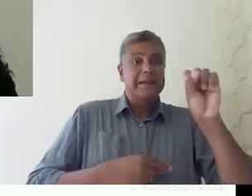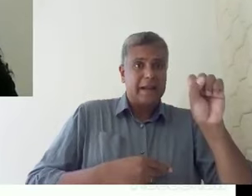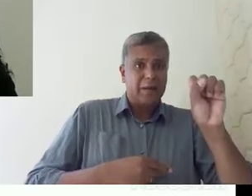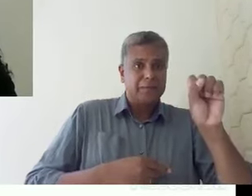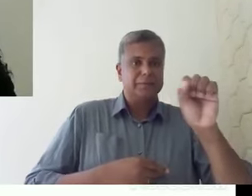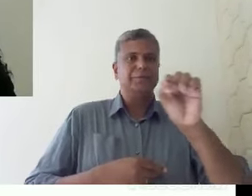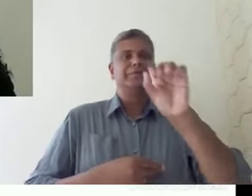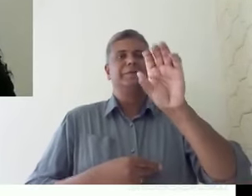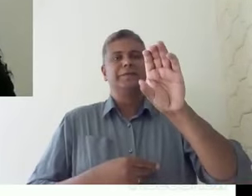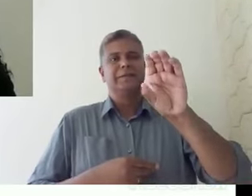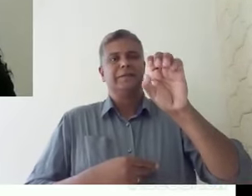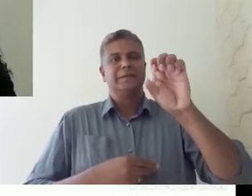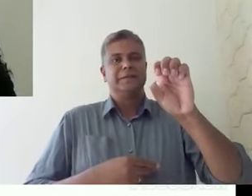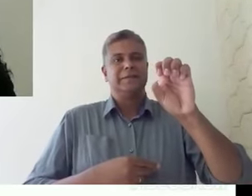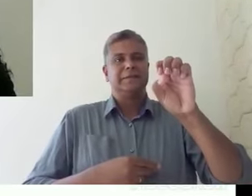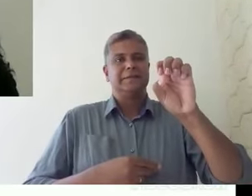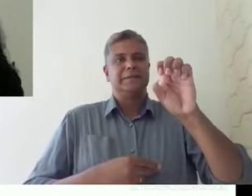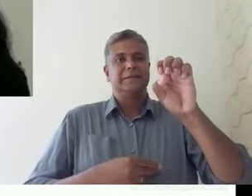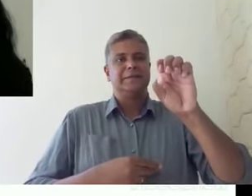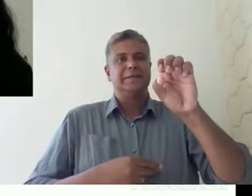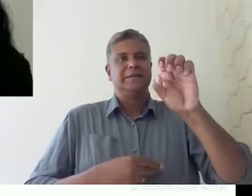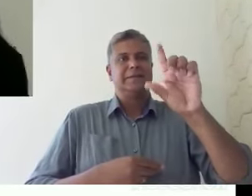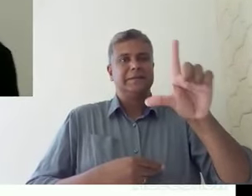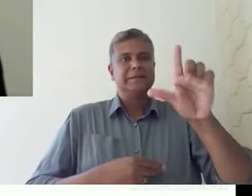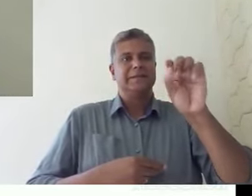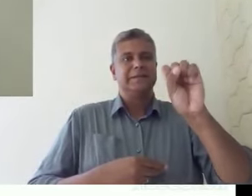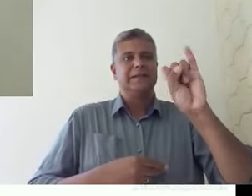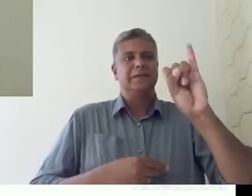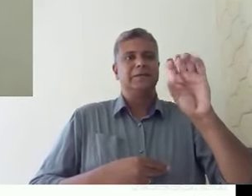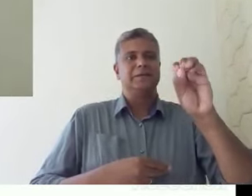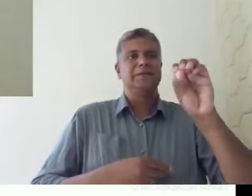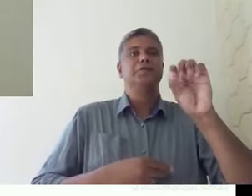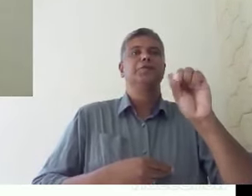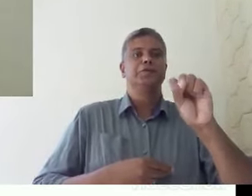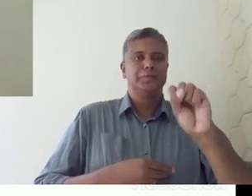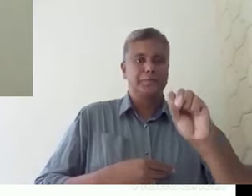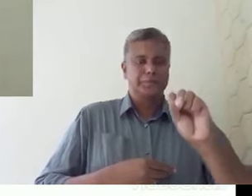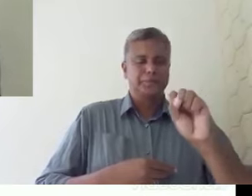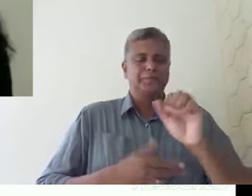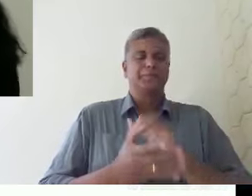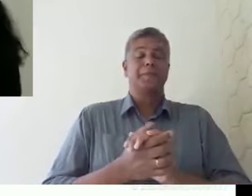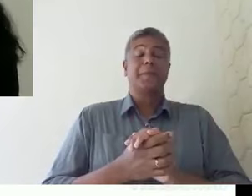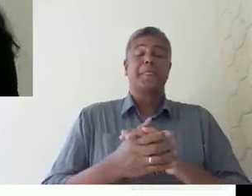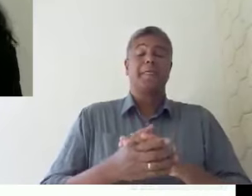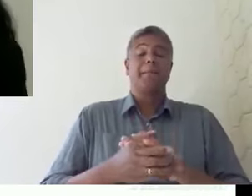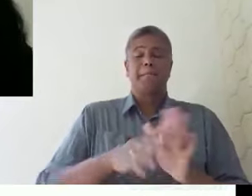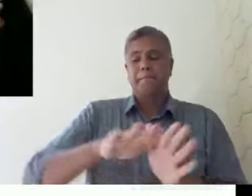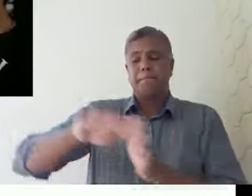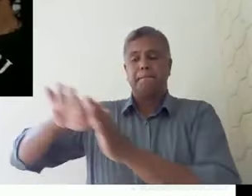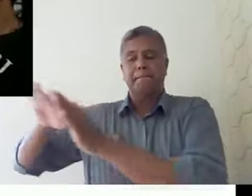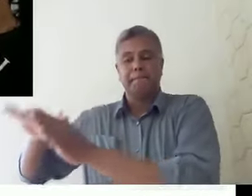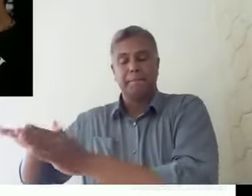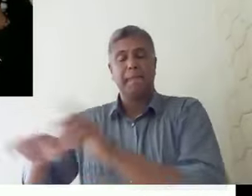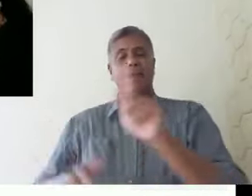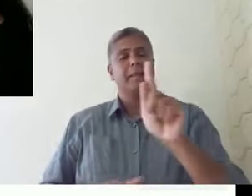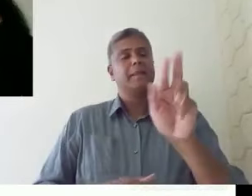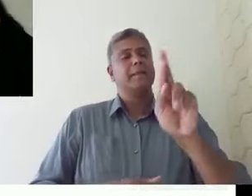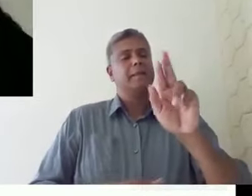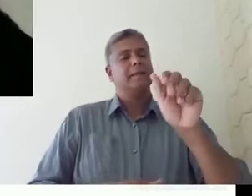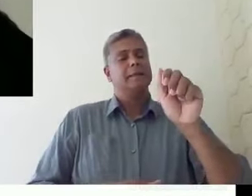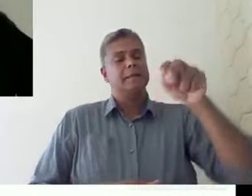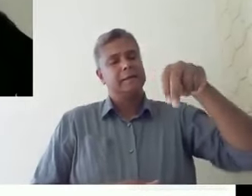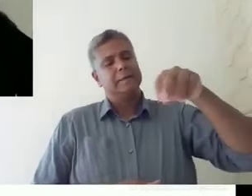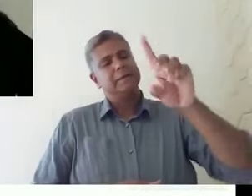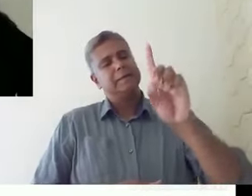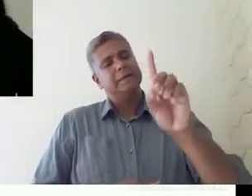graus Celsius. Legal? Agora, as grandezas vetoriais,